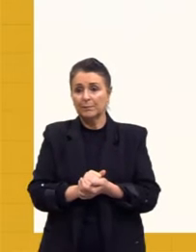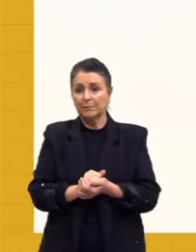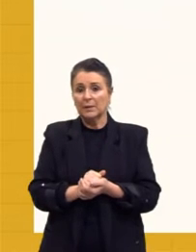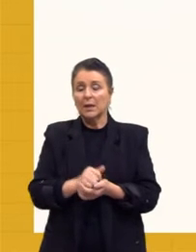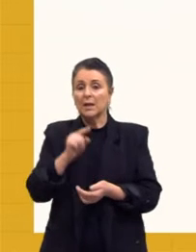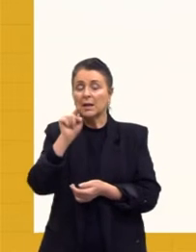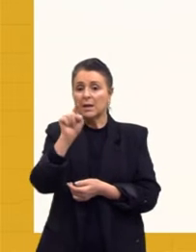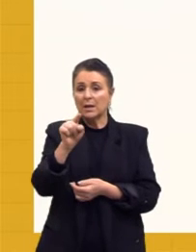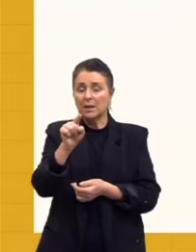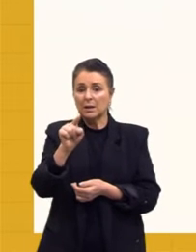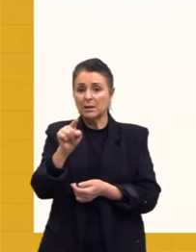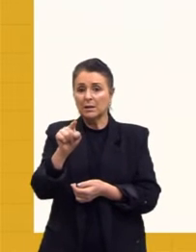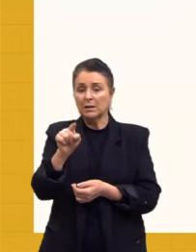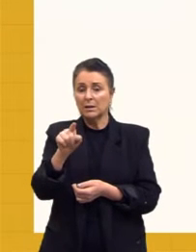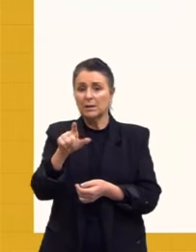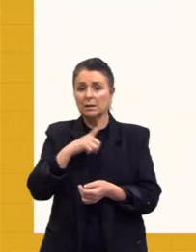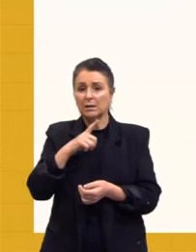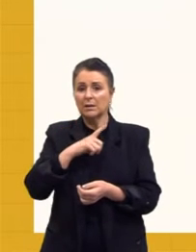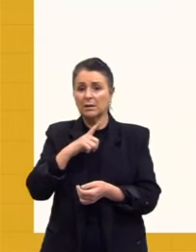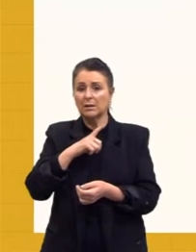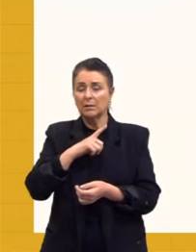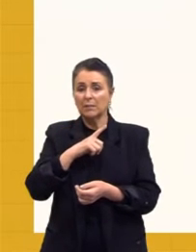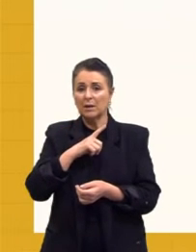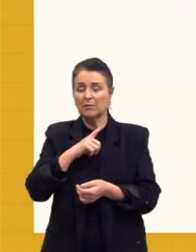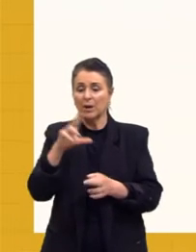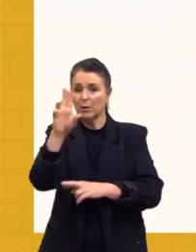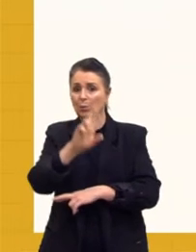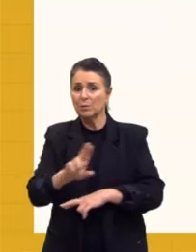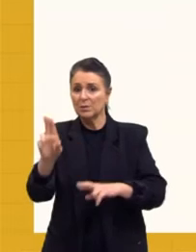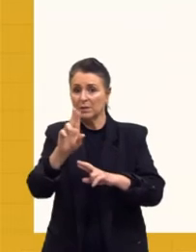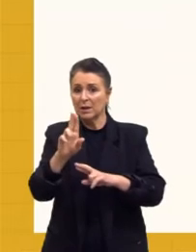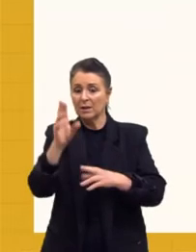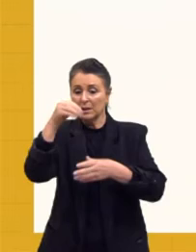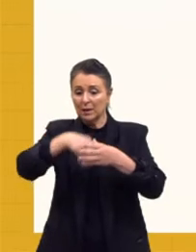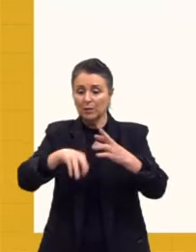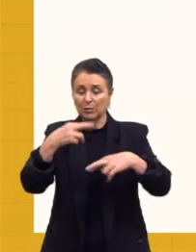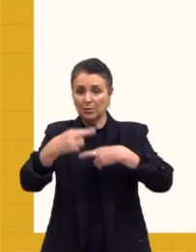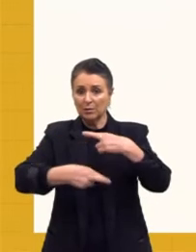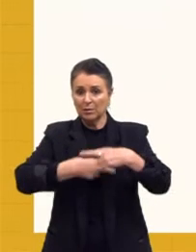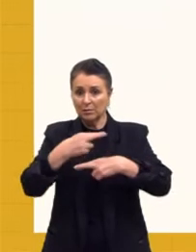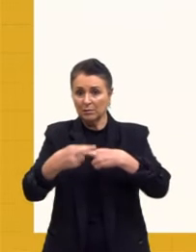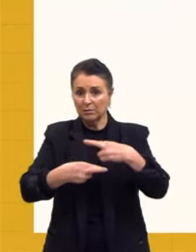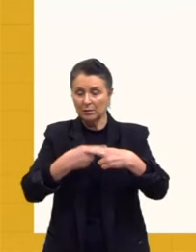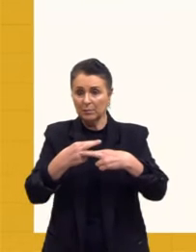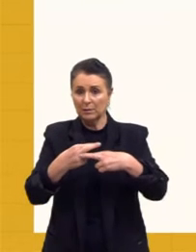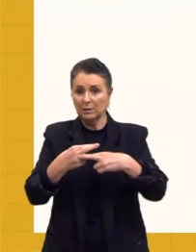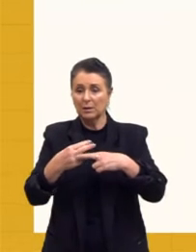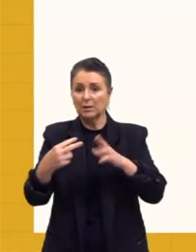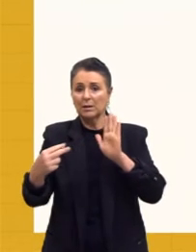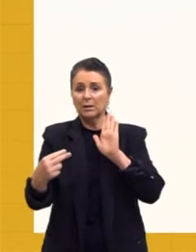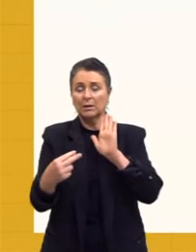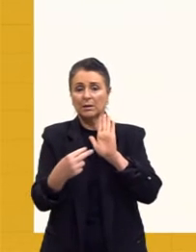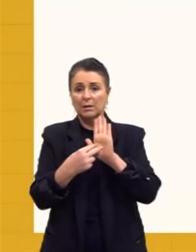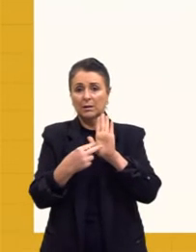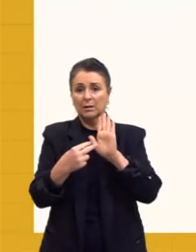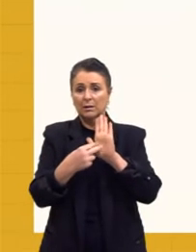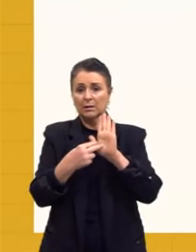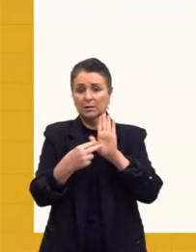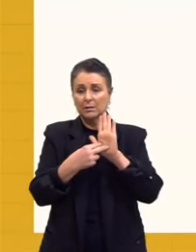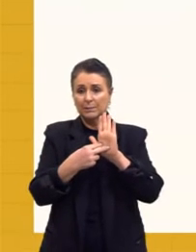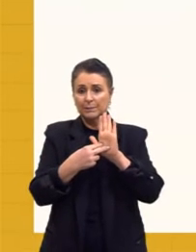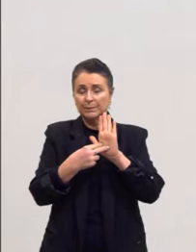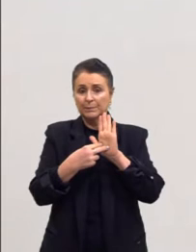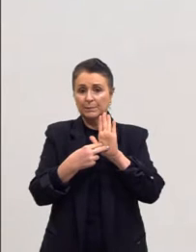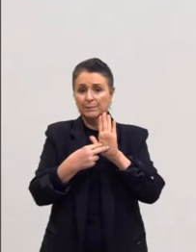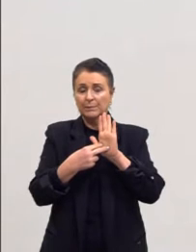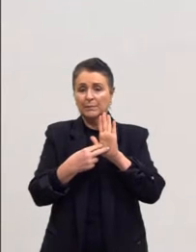ele vai englobar essa essa questão justamente com essas reformas que que aconteceu atenção dos outros a Poli o povo